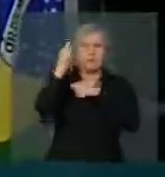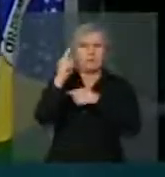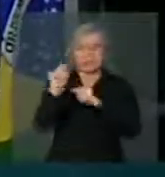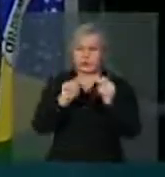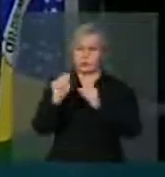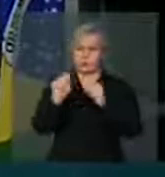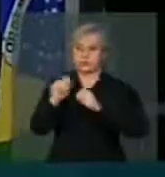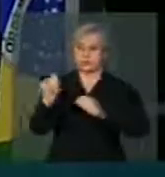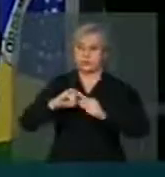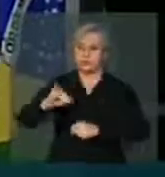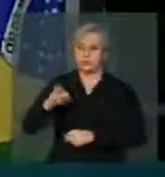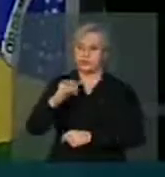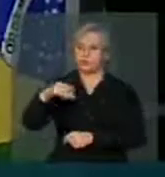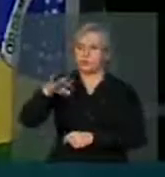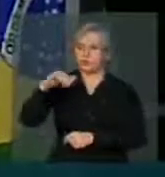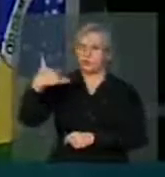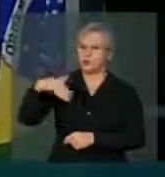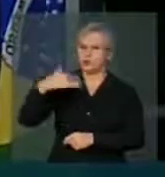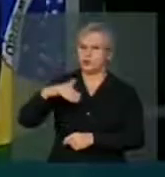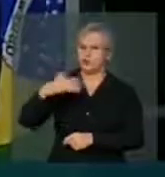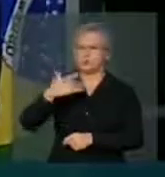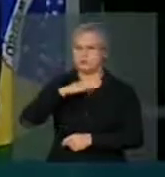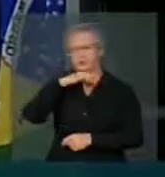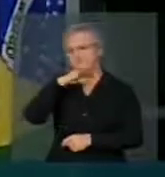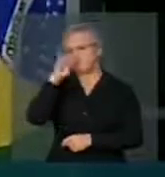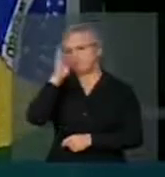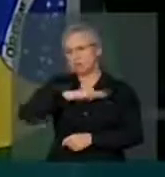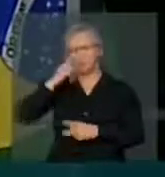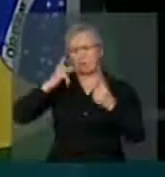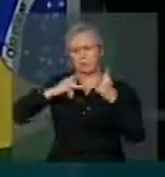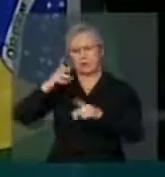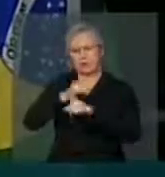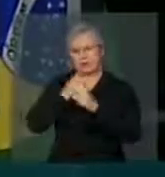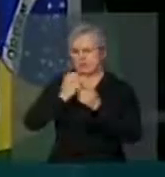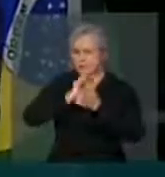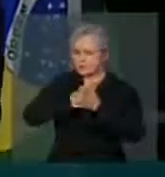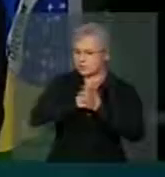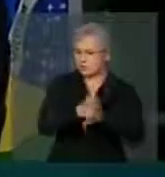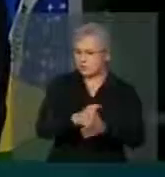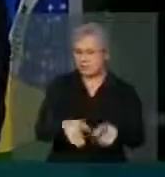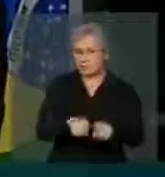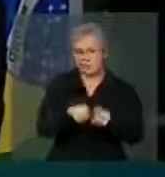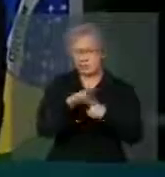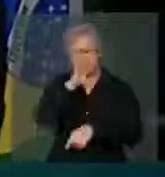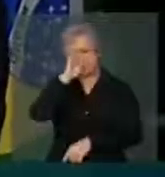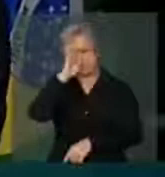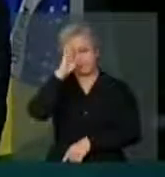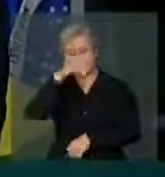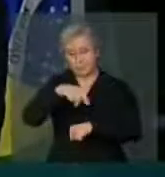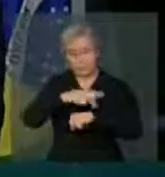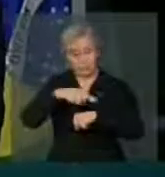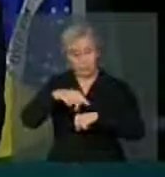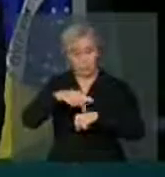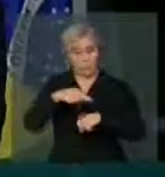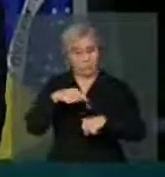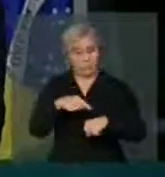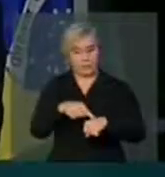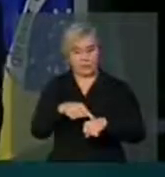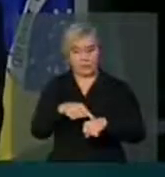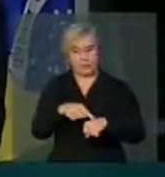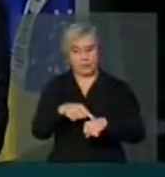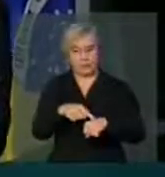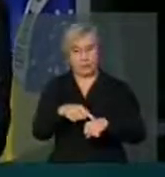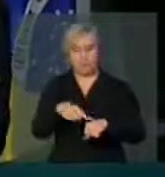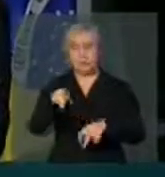juros altos, de frustrações políticas e sociais, e principalmente num país